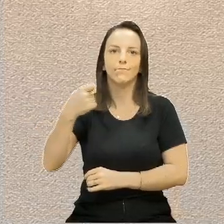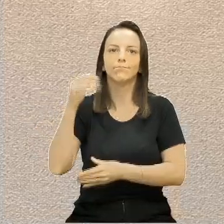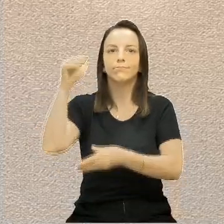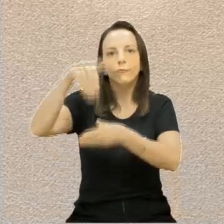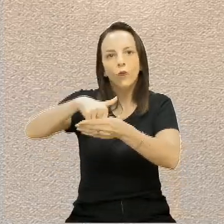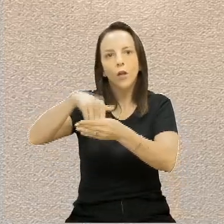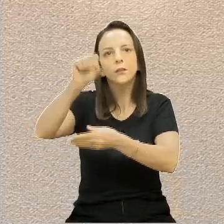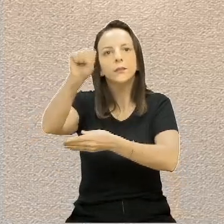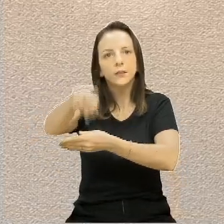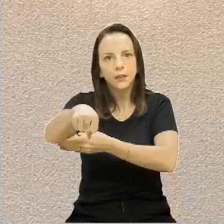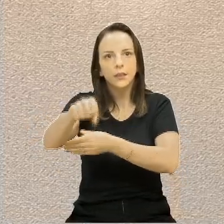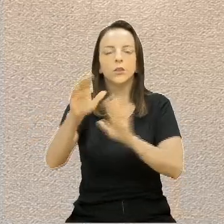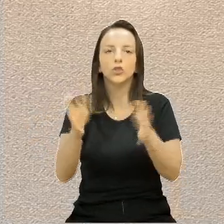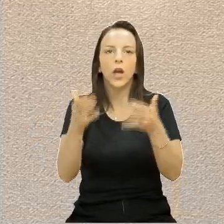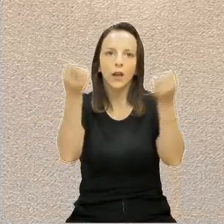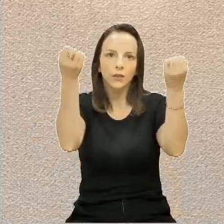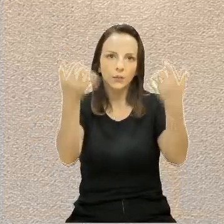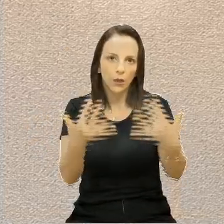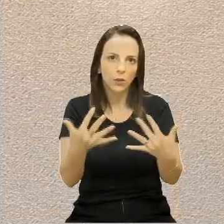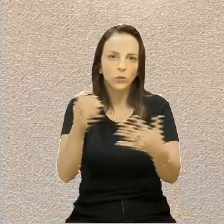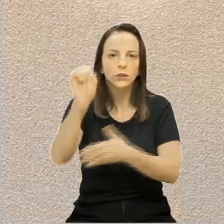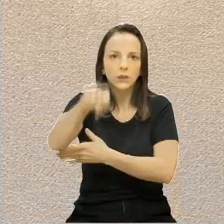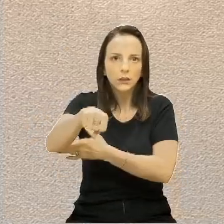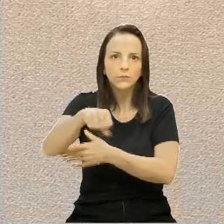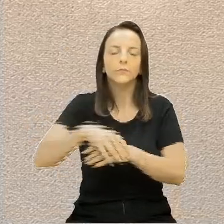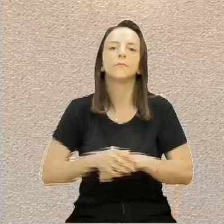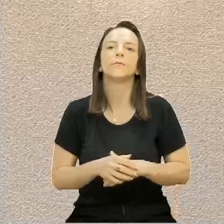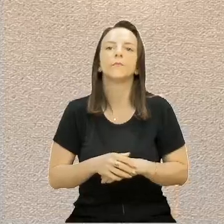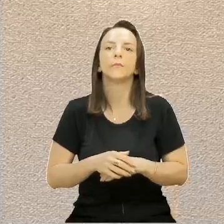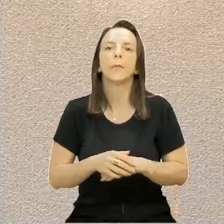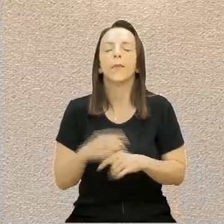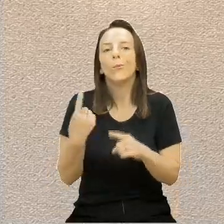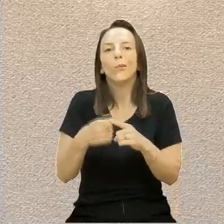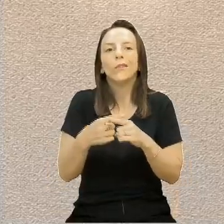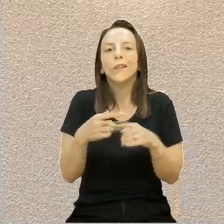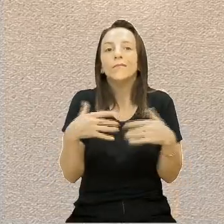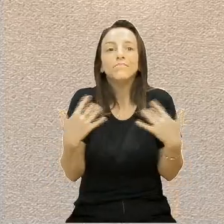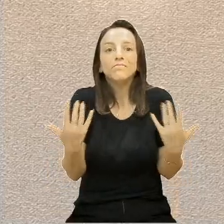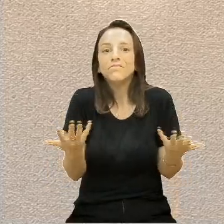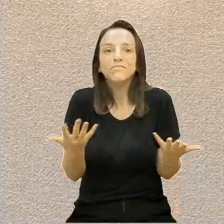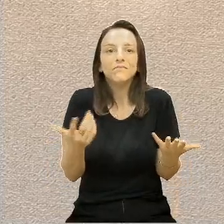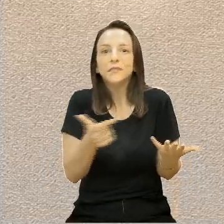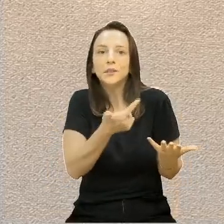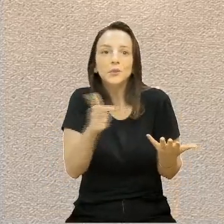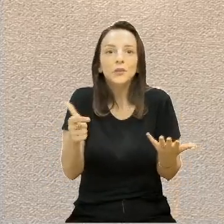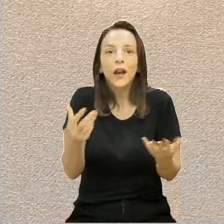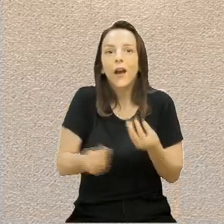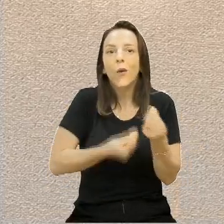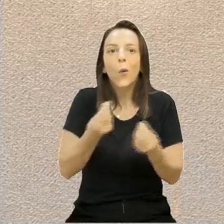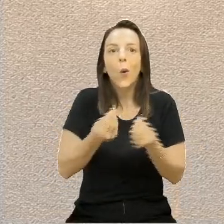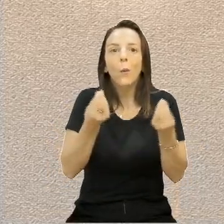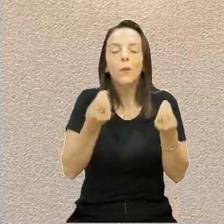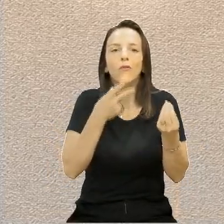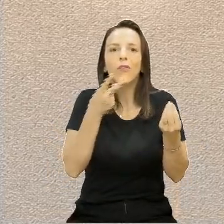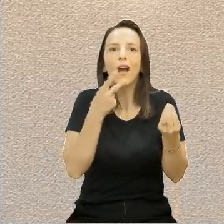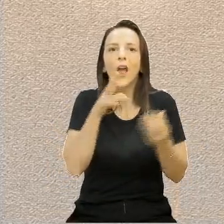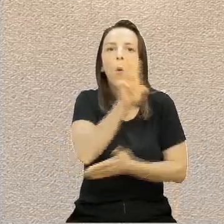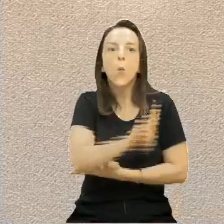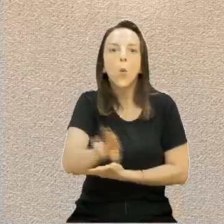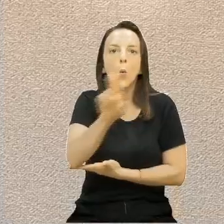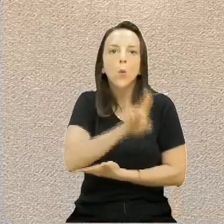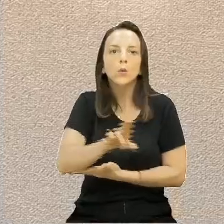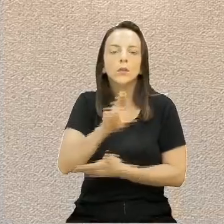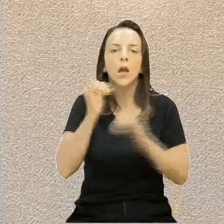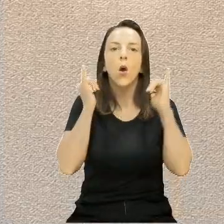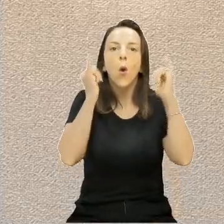e aqui já declaro o voto favorável, porque senão não há que falar, né, em uso de transporte público, pelos valores,